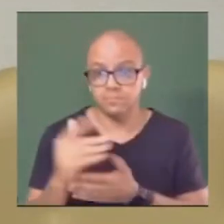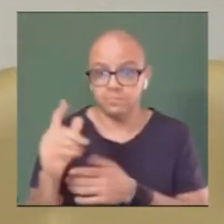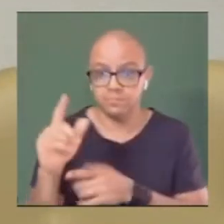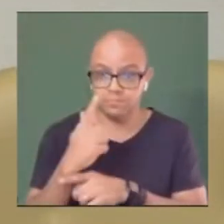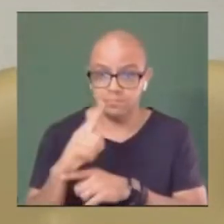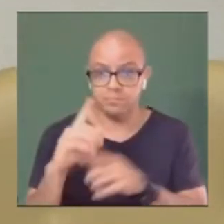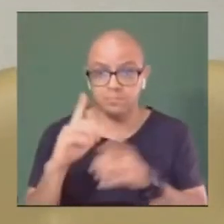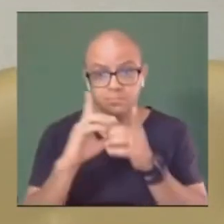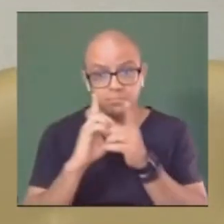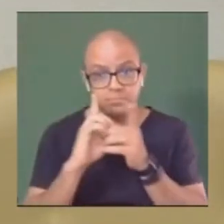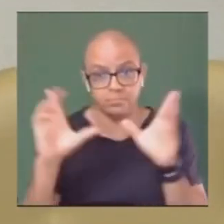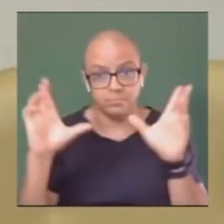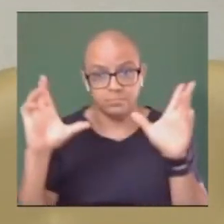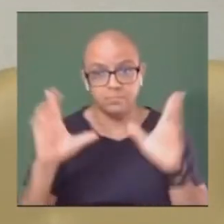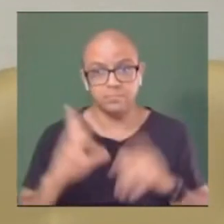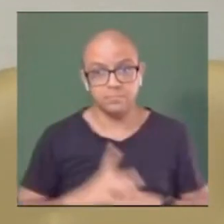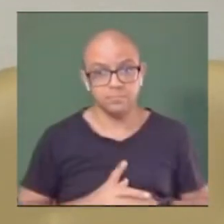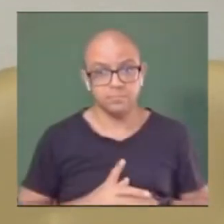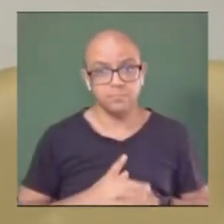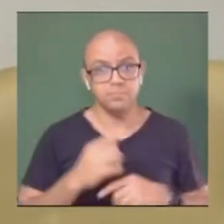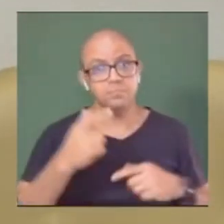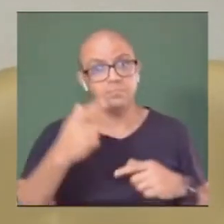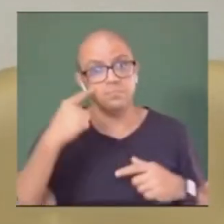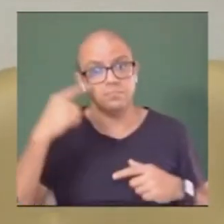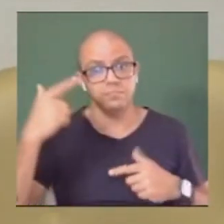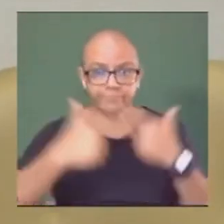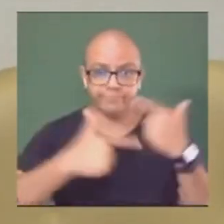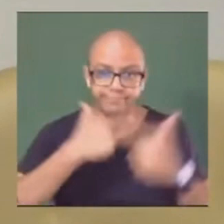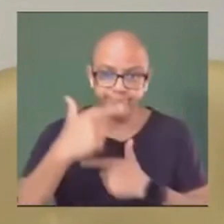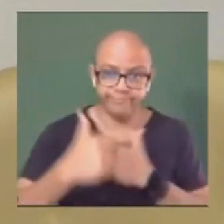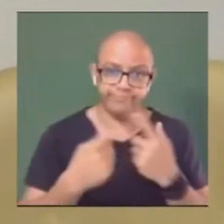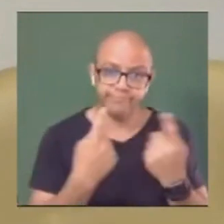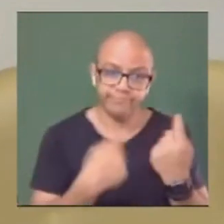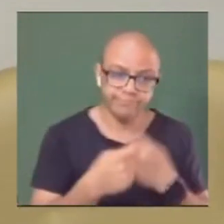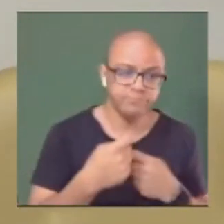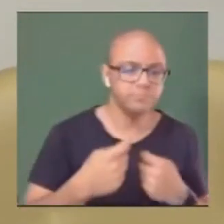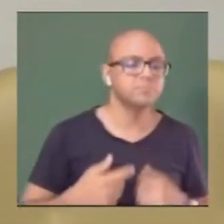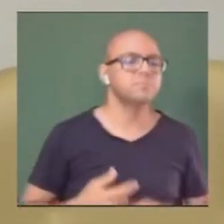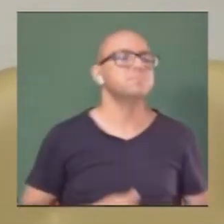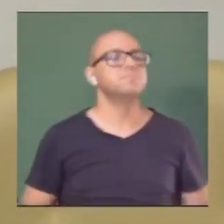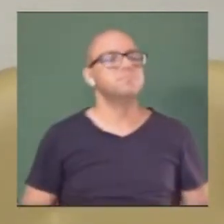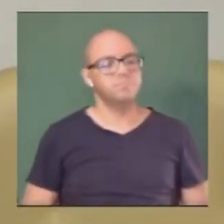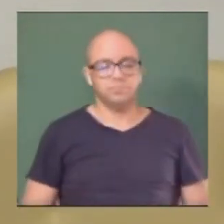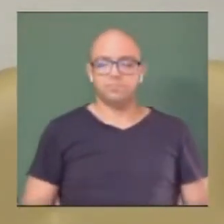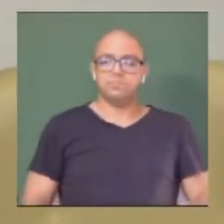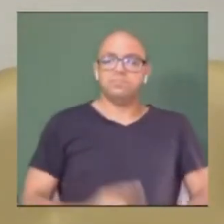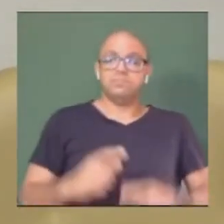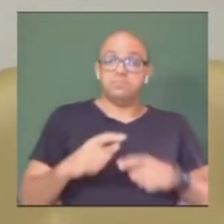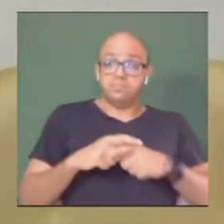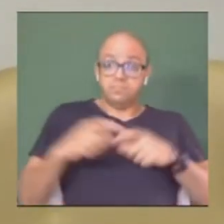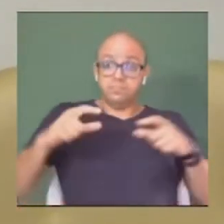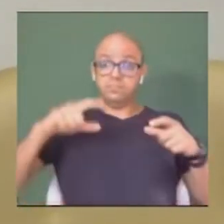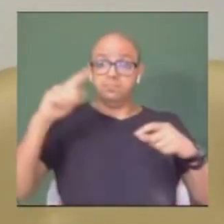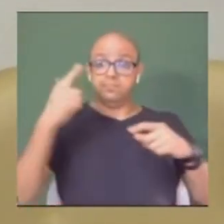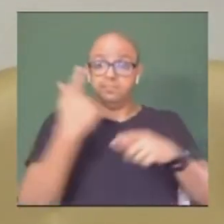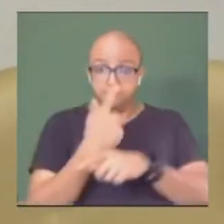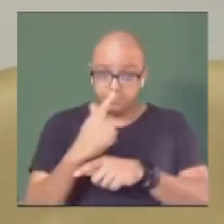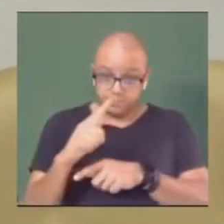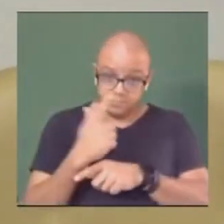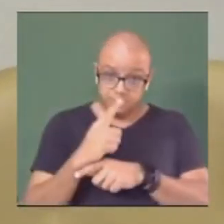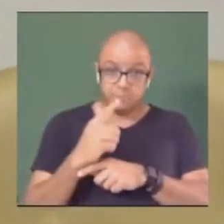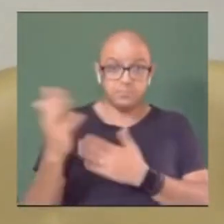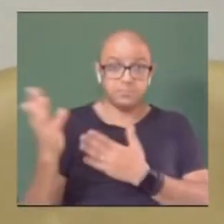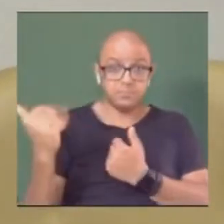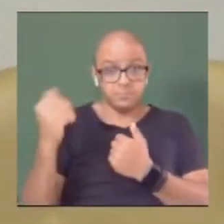princípio inegociável do nosso trabalho hoje hoje nós temos uma um grande número de gestores jovens aí que ingressaram